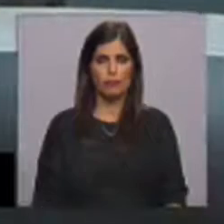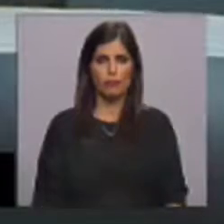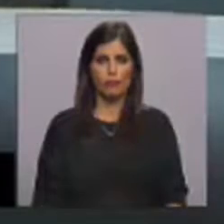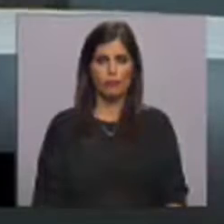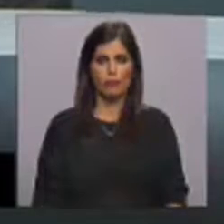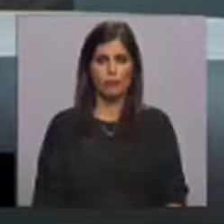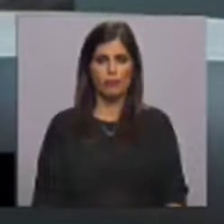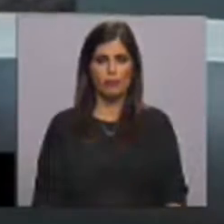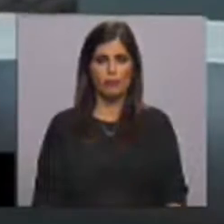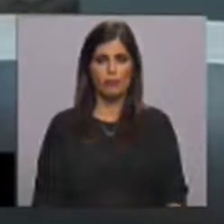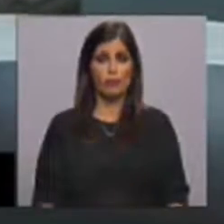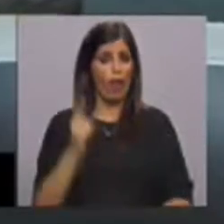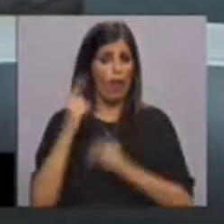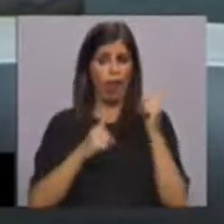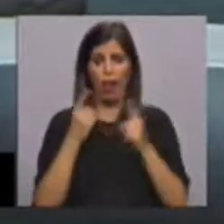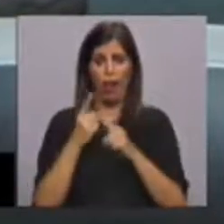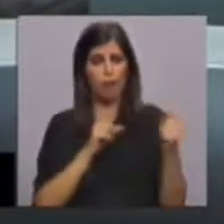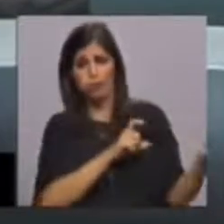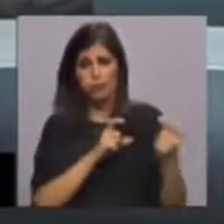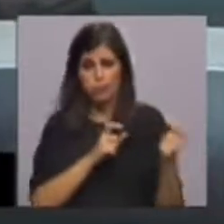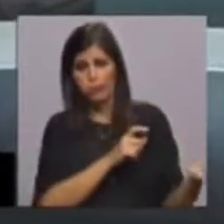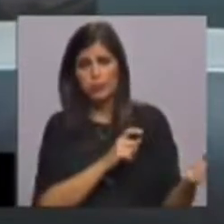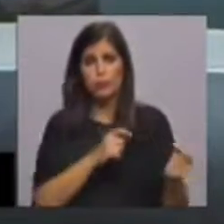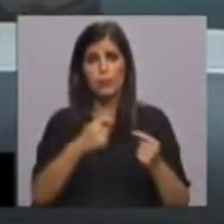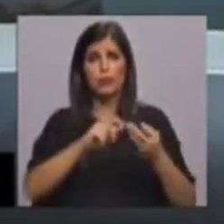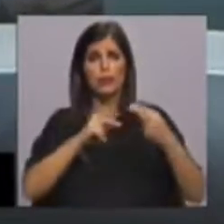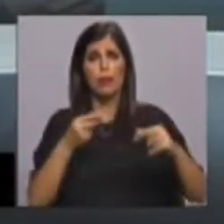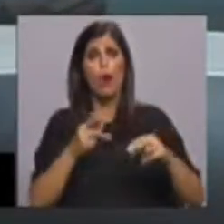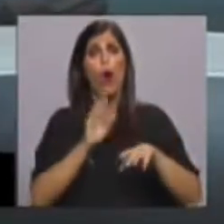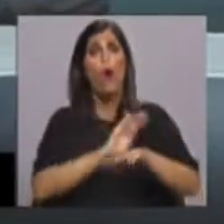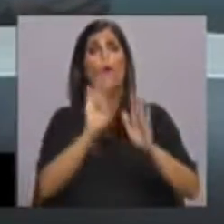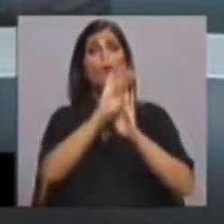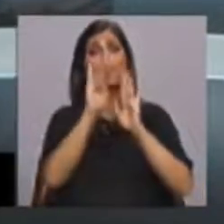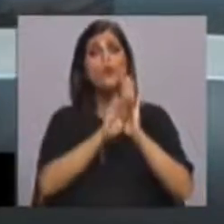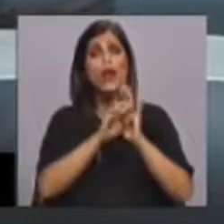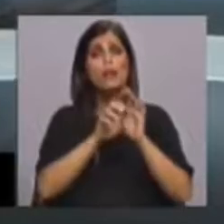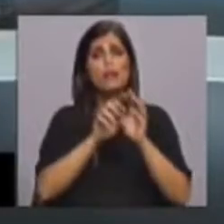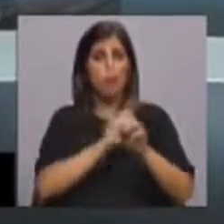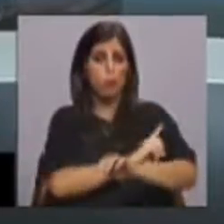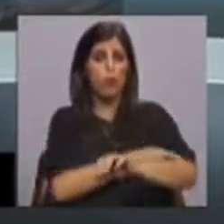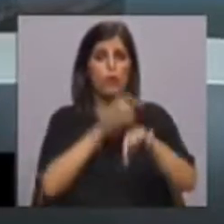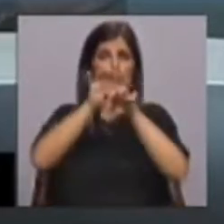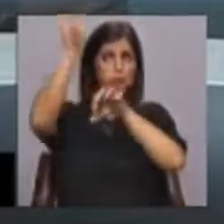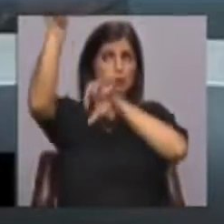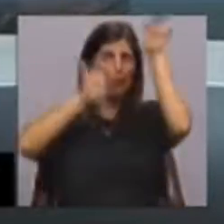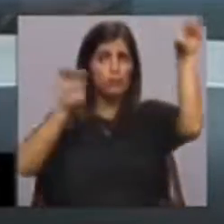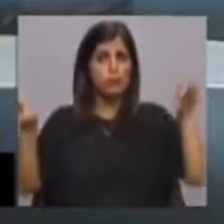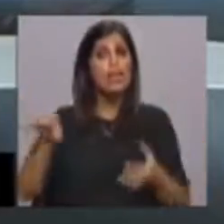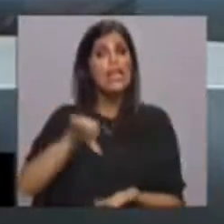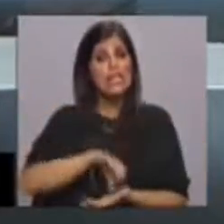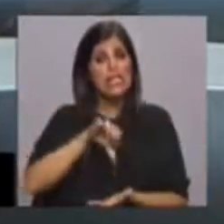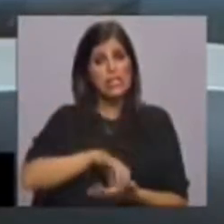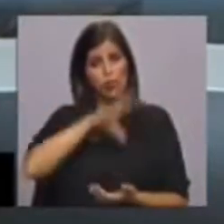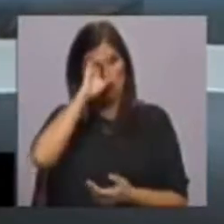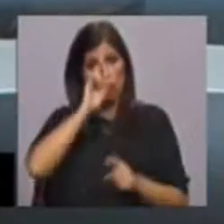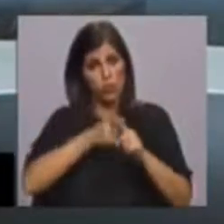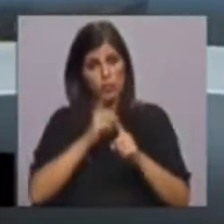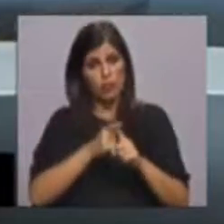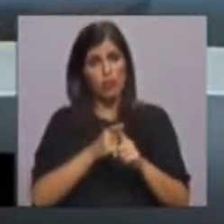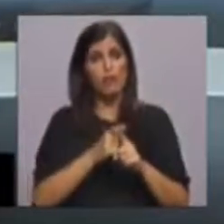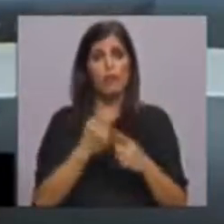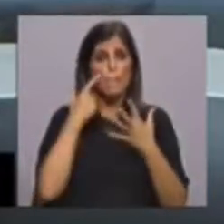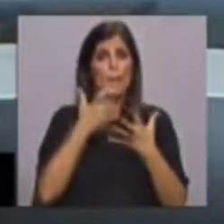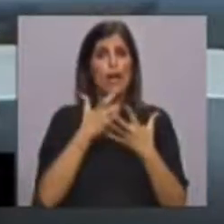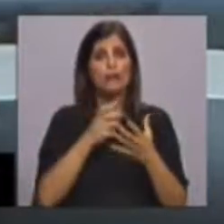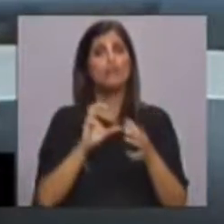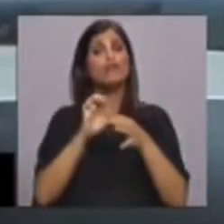a polémica estalou entre os autarcas no processo de descentralização ponto central do programa do governo objeto de um patrocínio entre o